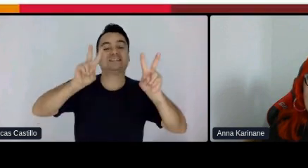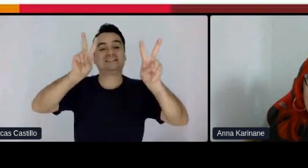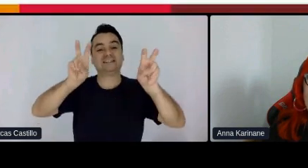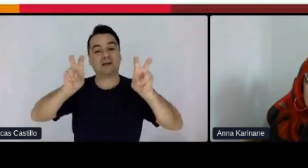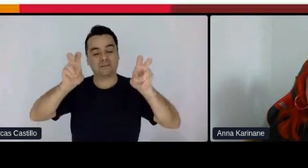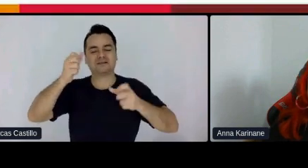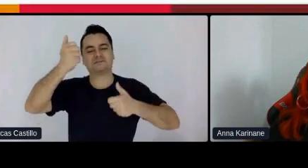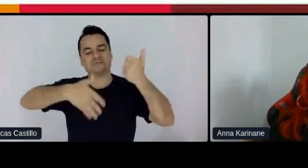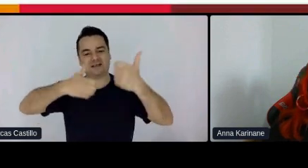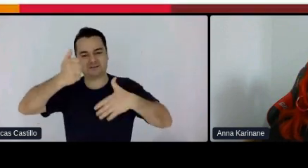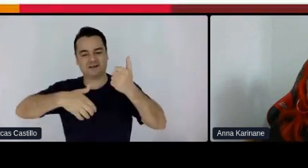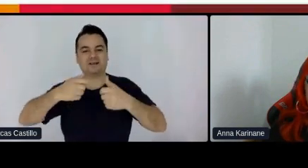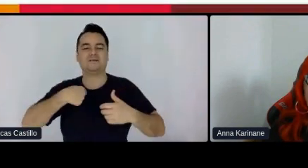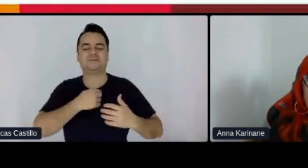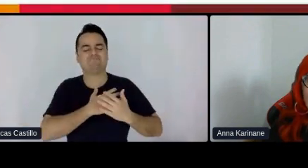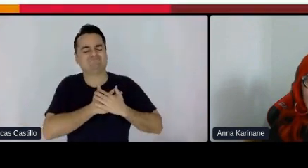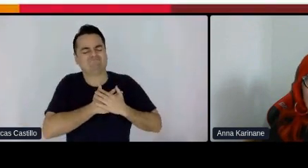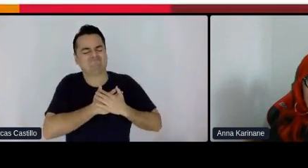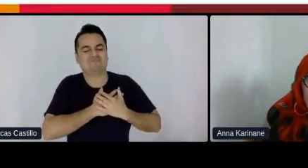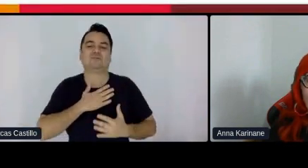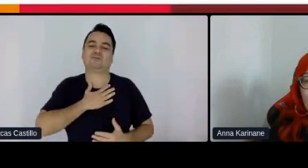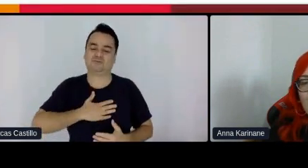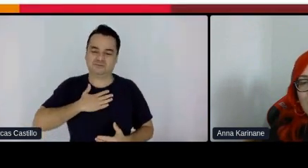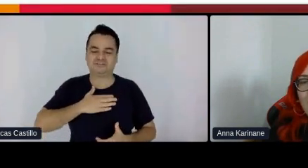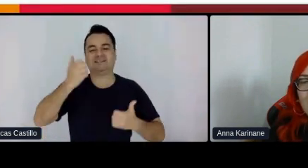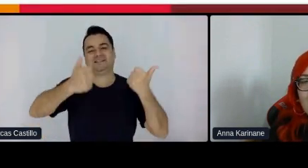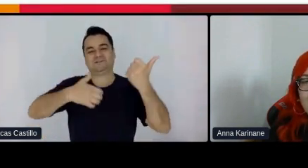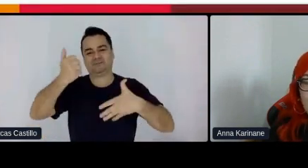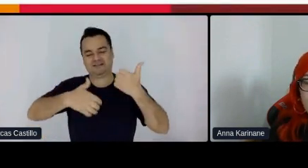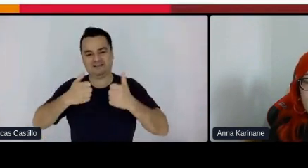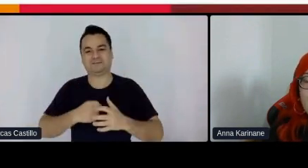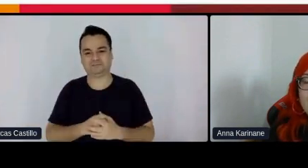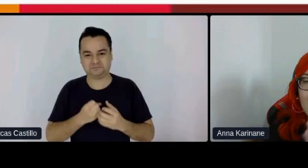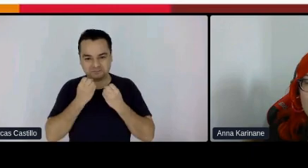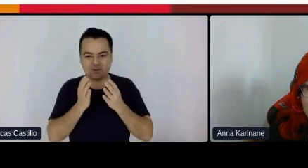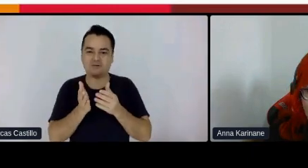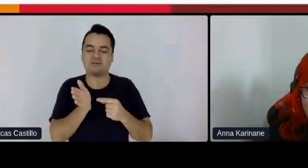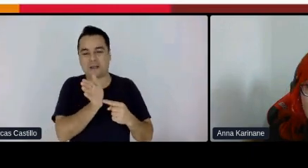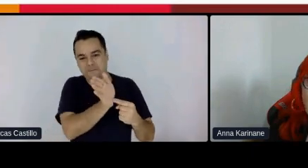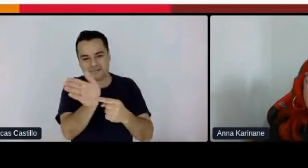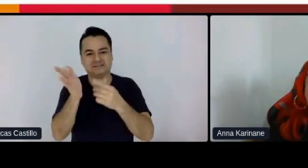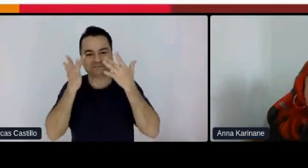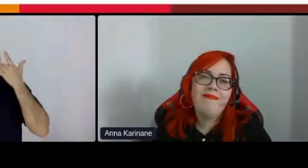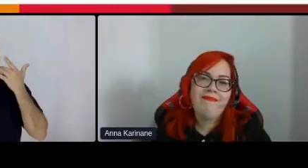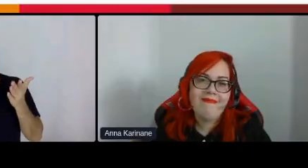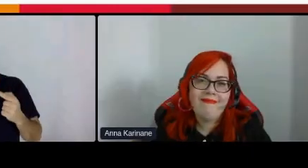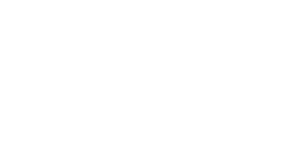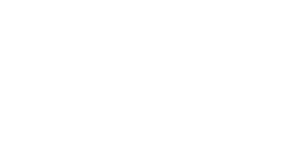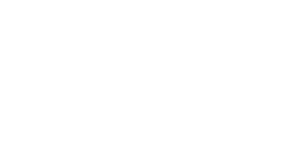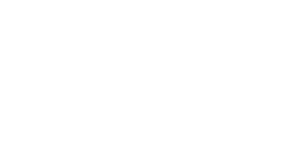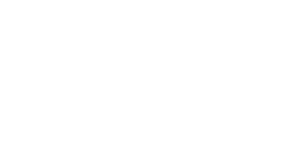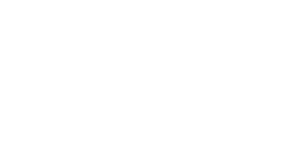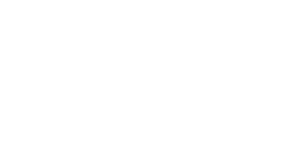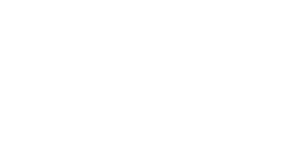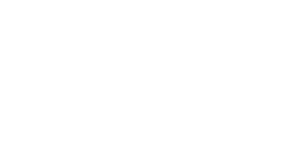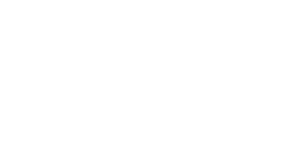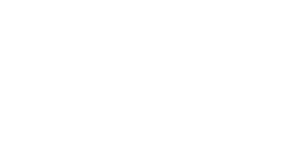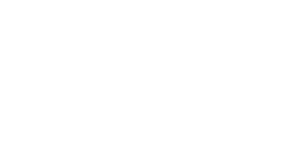que aqueceu muito o meu coração enquanto eu preparava para poder apresentar para vocês. Muito obrigada.